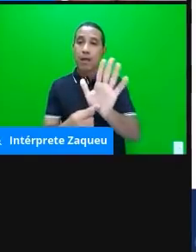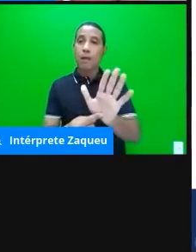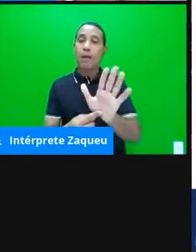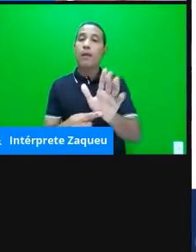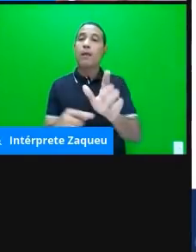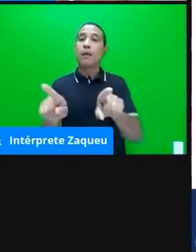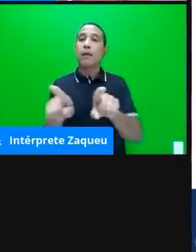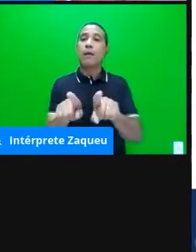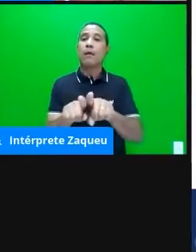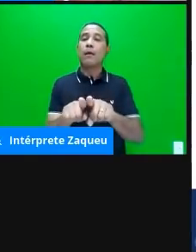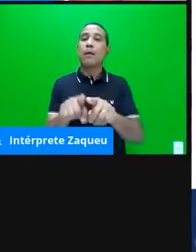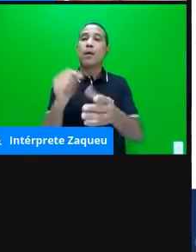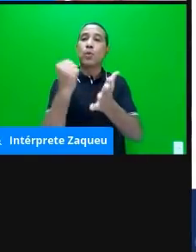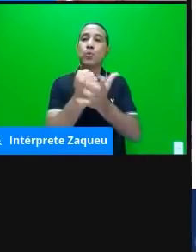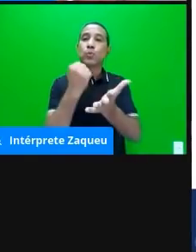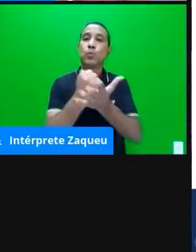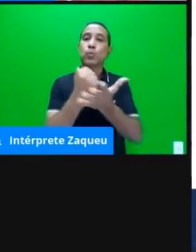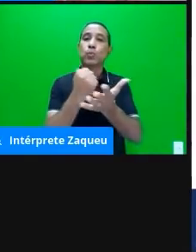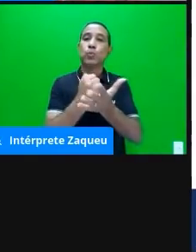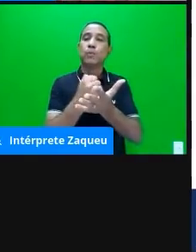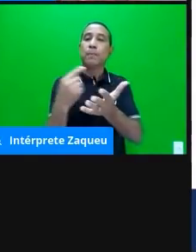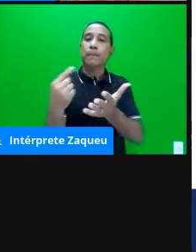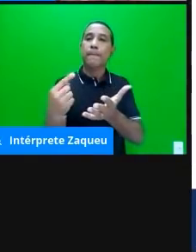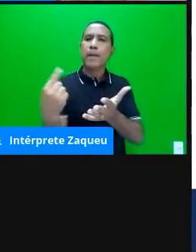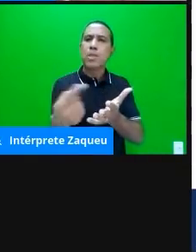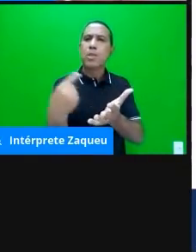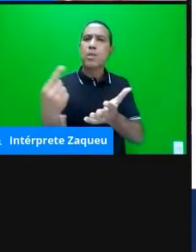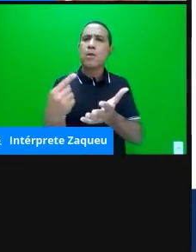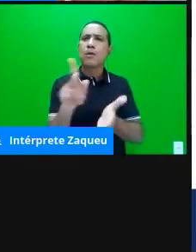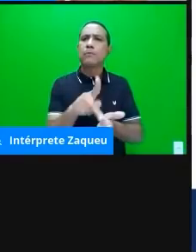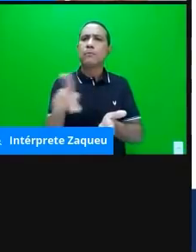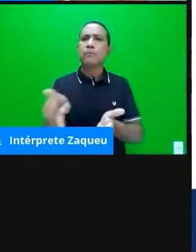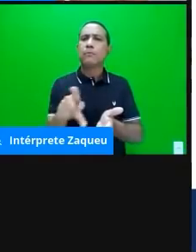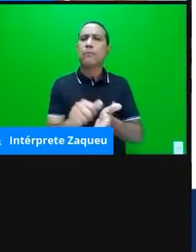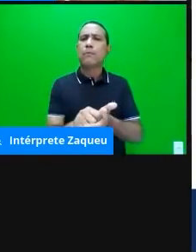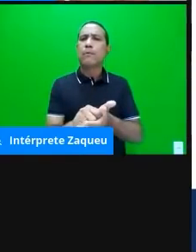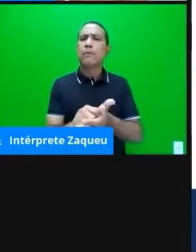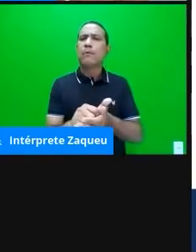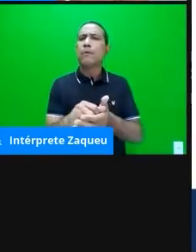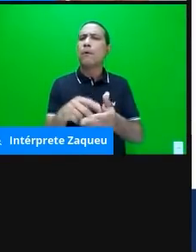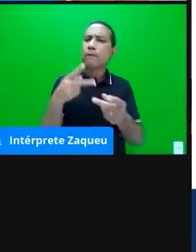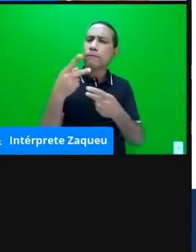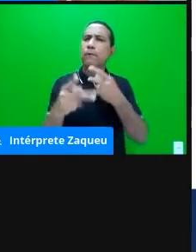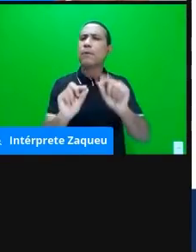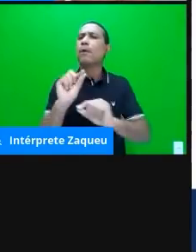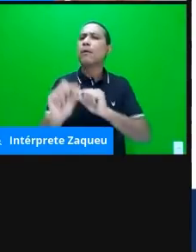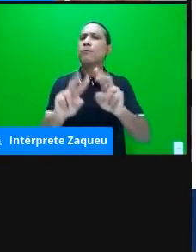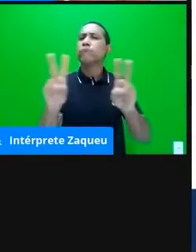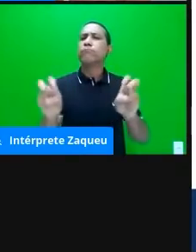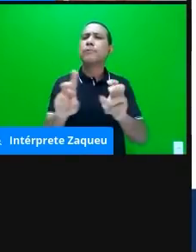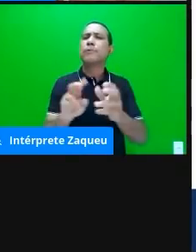alguns documentos para nós, enquanto professores, nós estamos falando de multiletramento, de letramento, nós